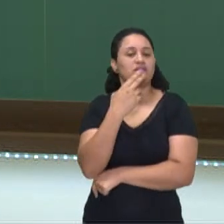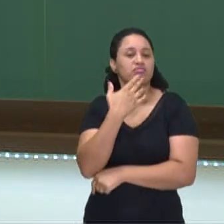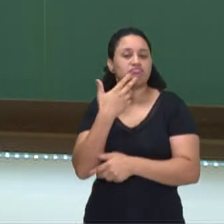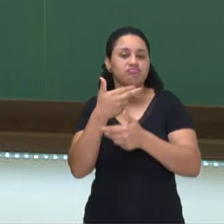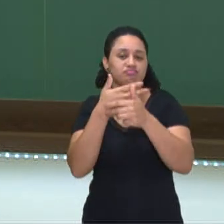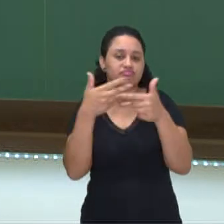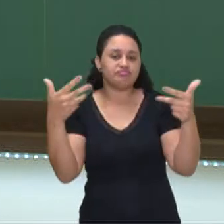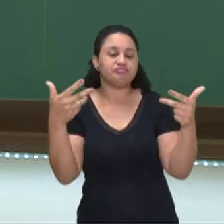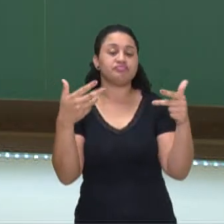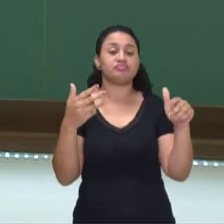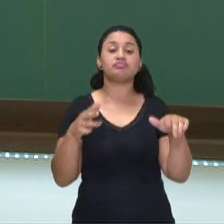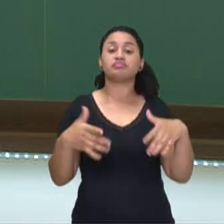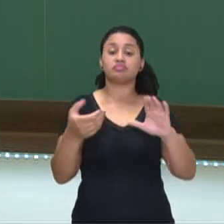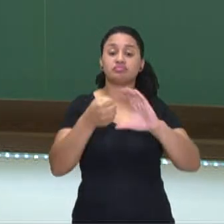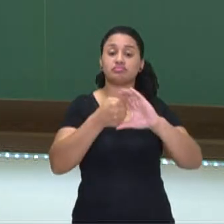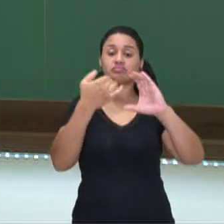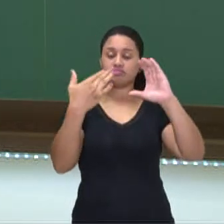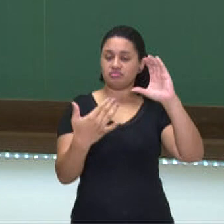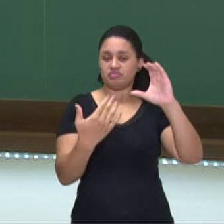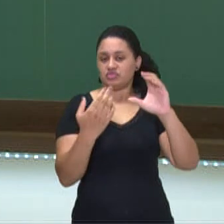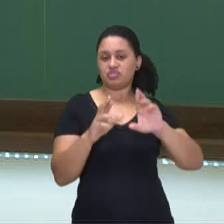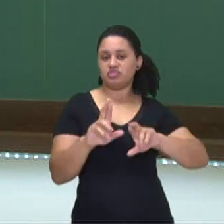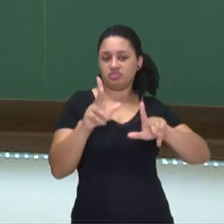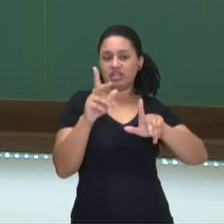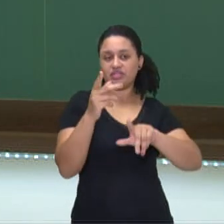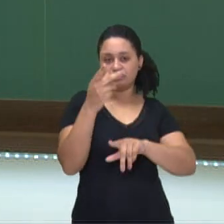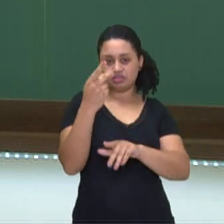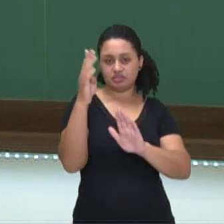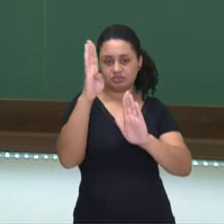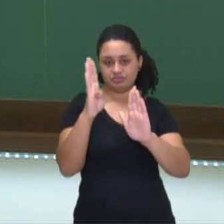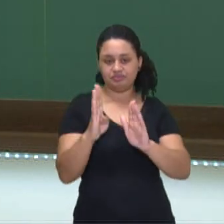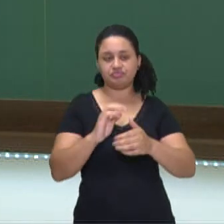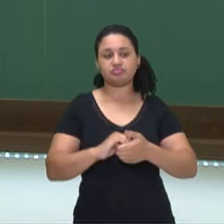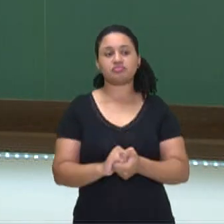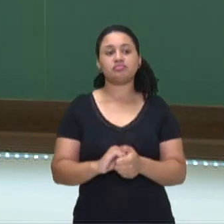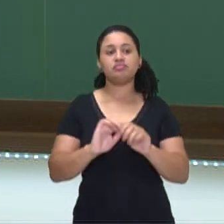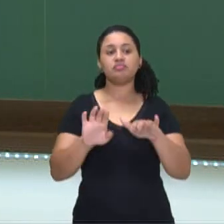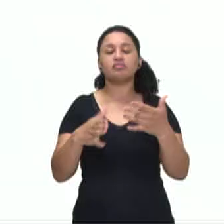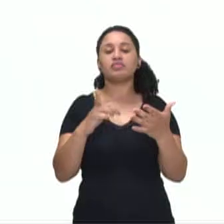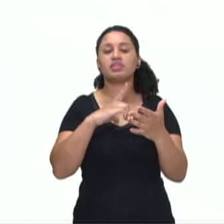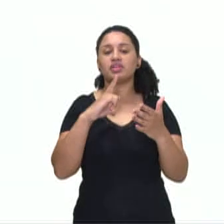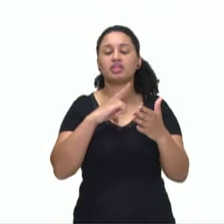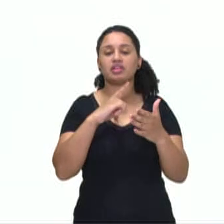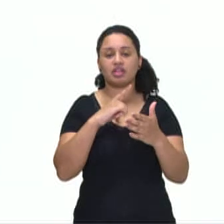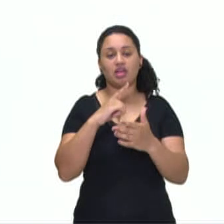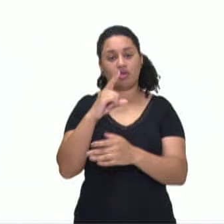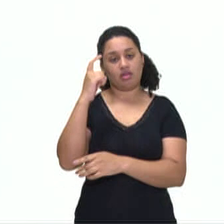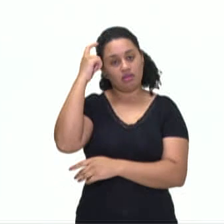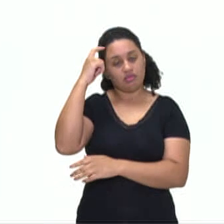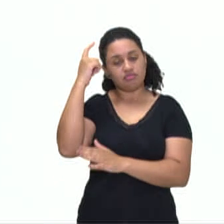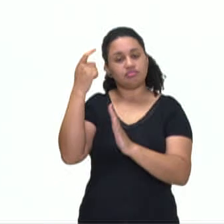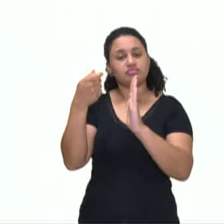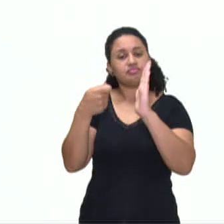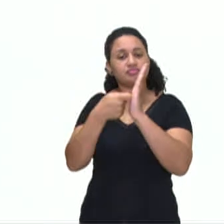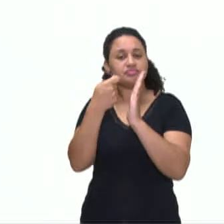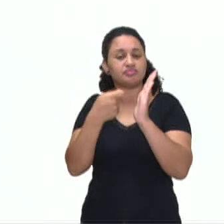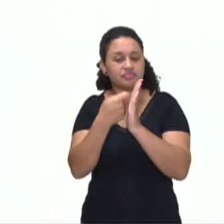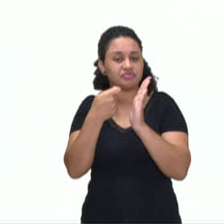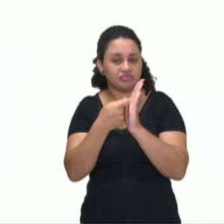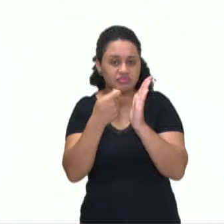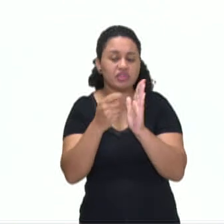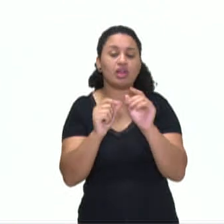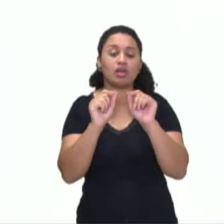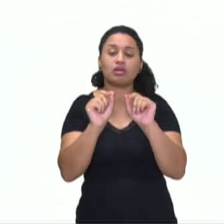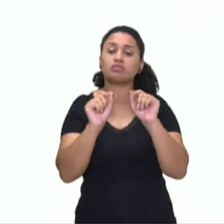Então é uma característica única nossa, né? A gente chega aí ao Antônio Francisco Lisboa, que é o